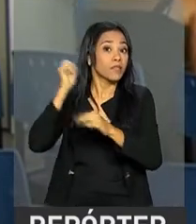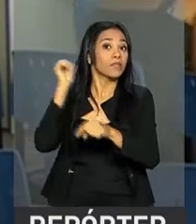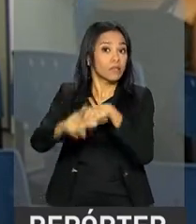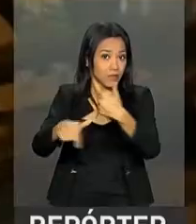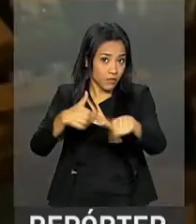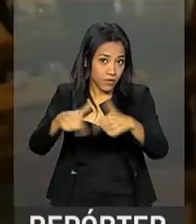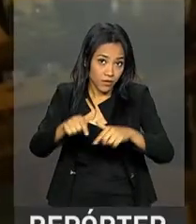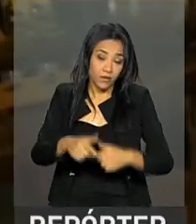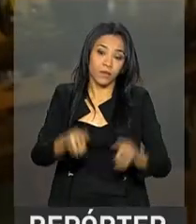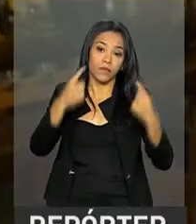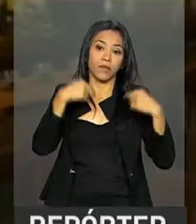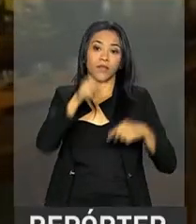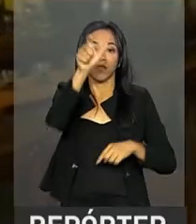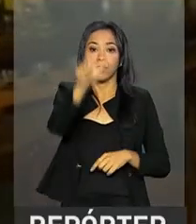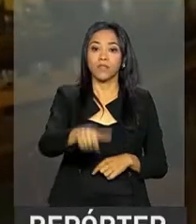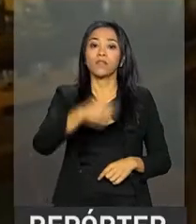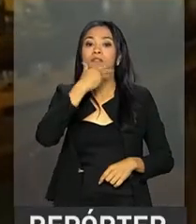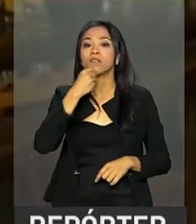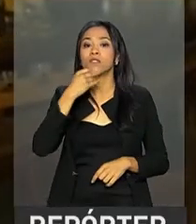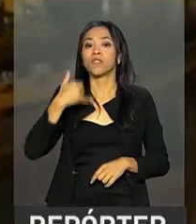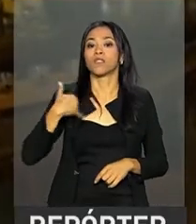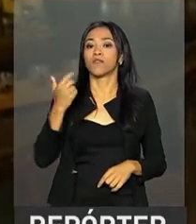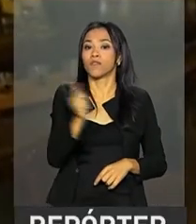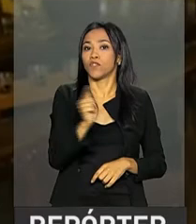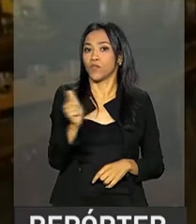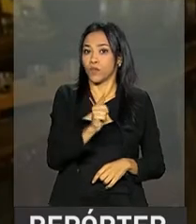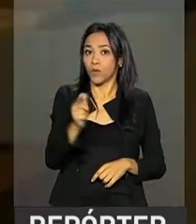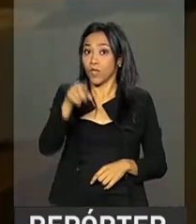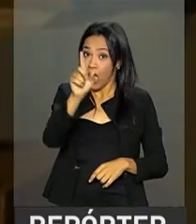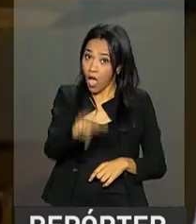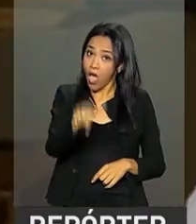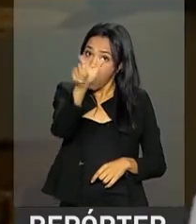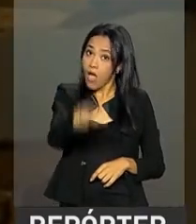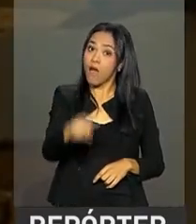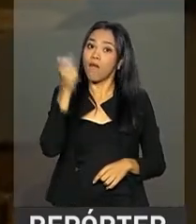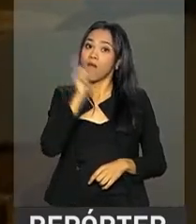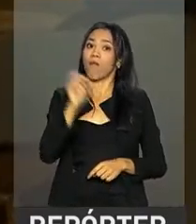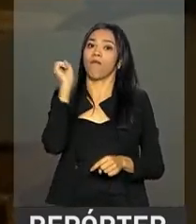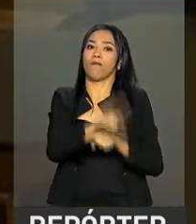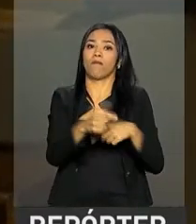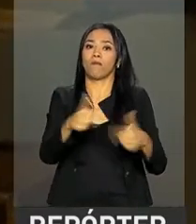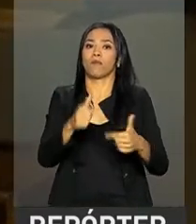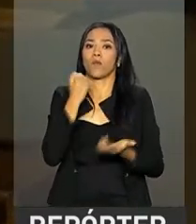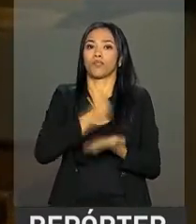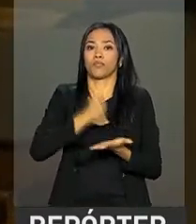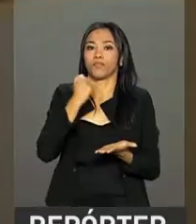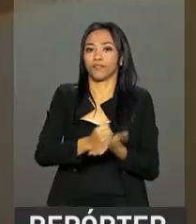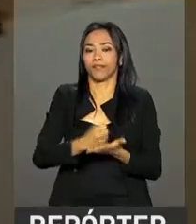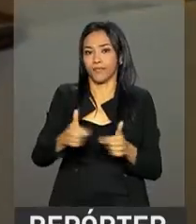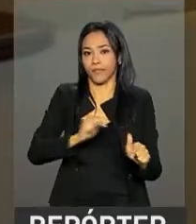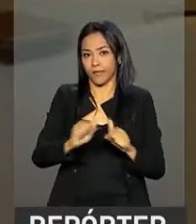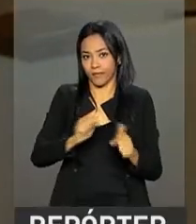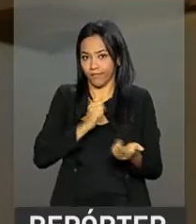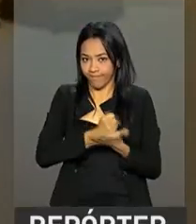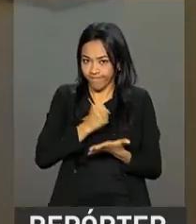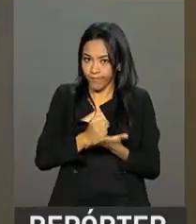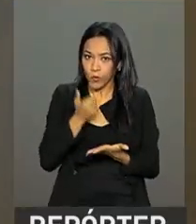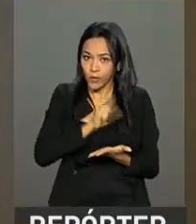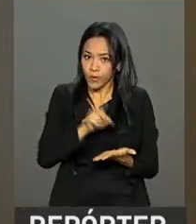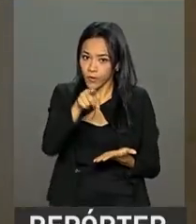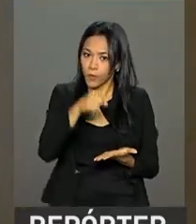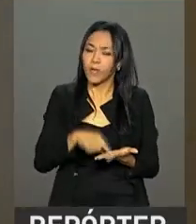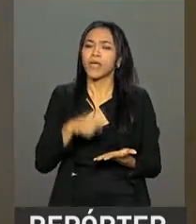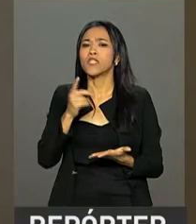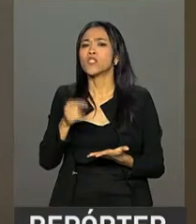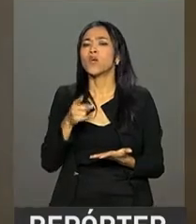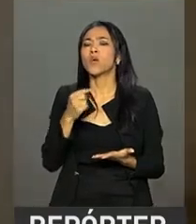trabalho eduardo lima de 22 anos foi um dos brasileiros que conseguiu emprego com carteira assinada depois de seis meses fazendo